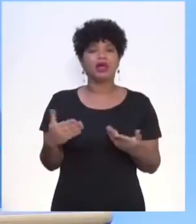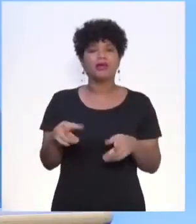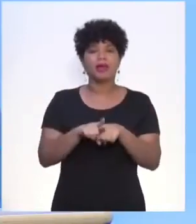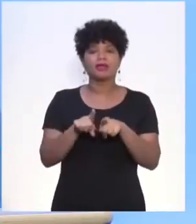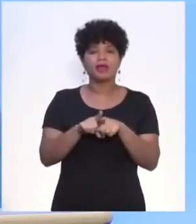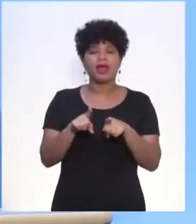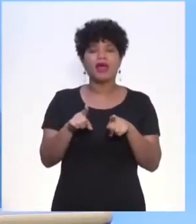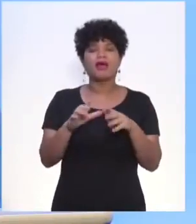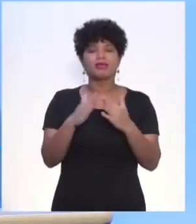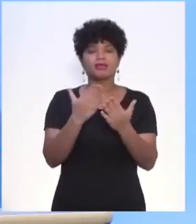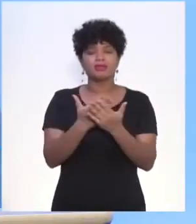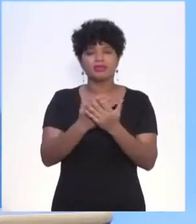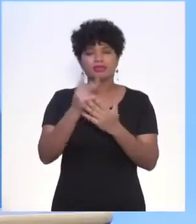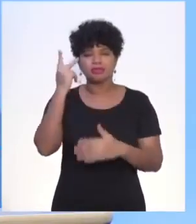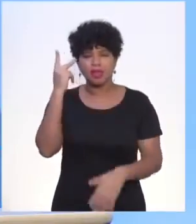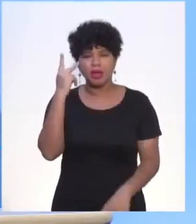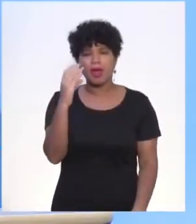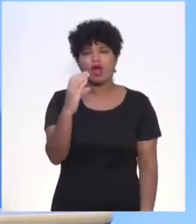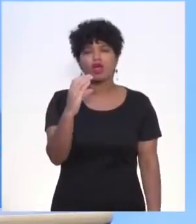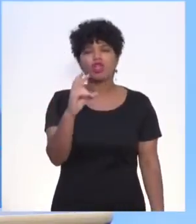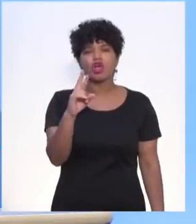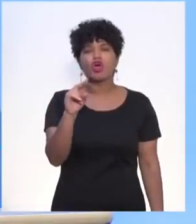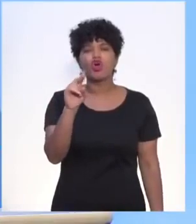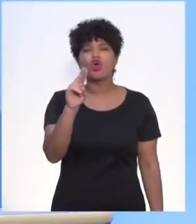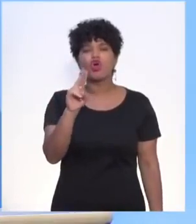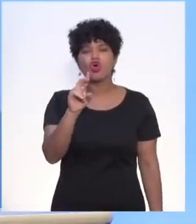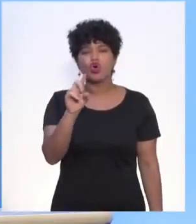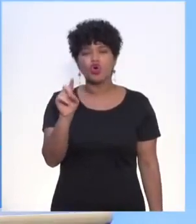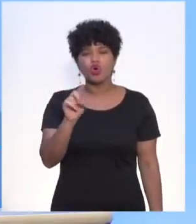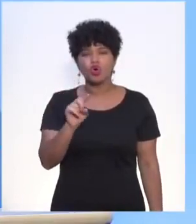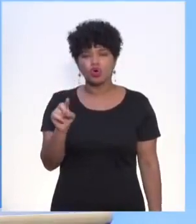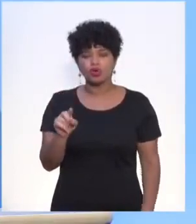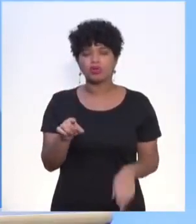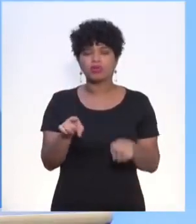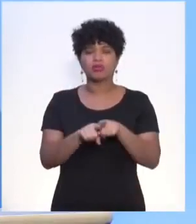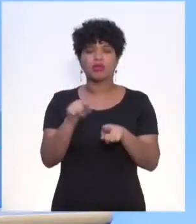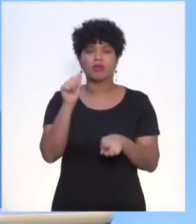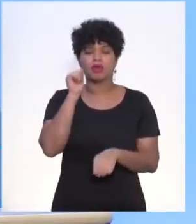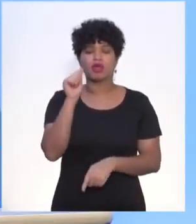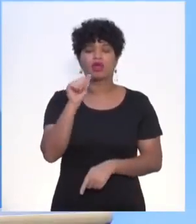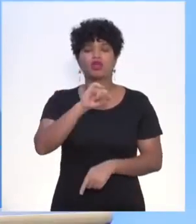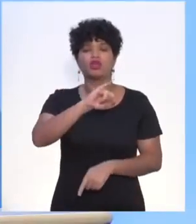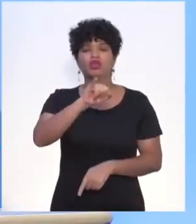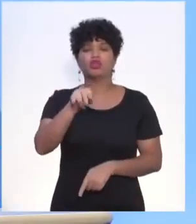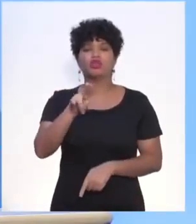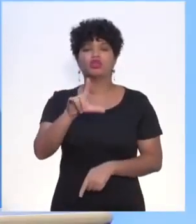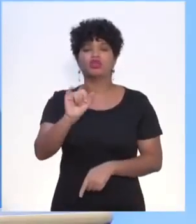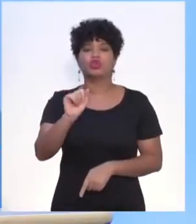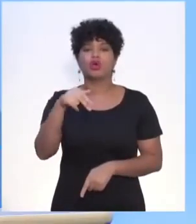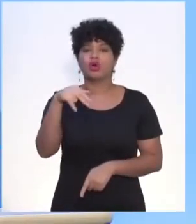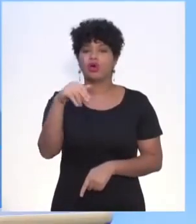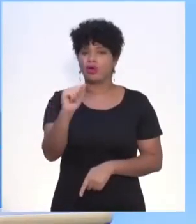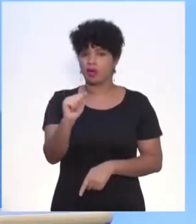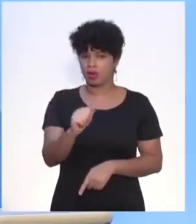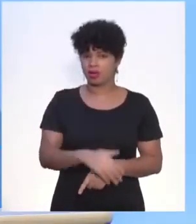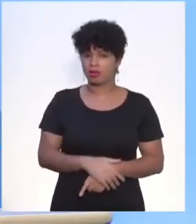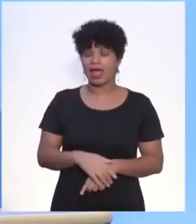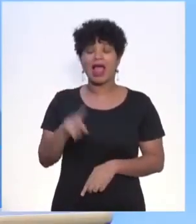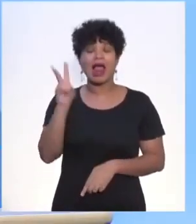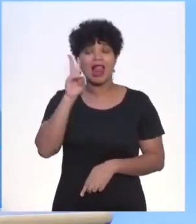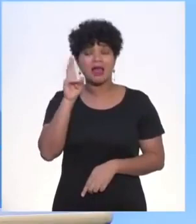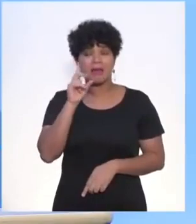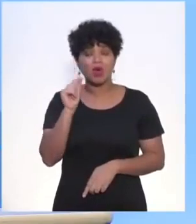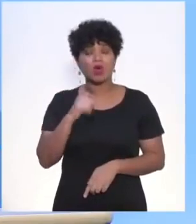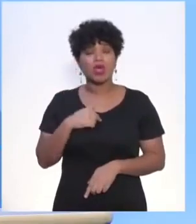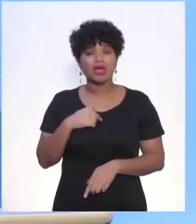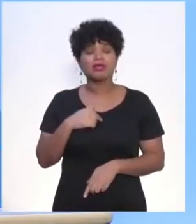O Prozoé fez aqui um lembrete para a Sim. gente, né? Escreveu assim, ó: Lembre-se de simplificar as frações.